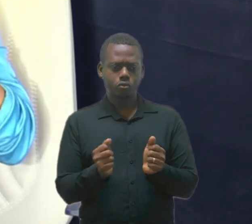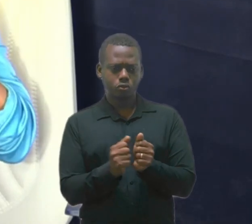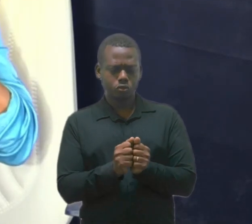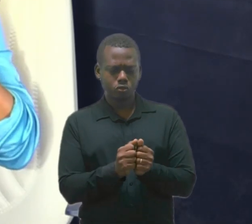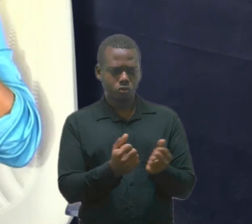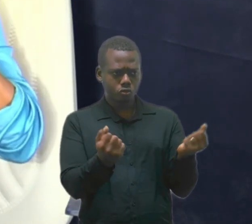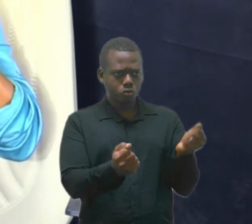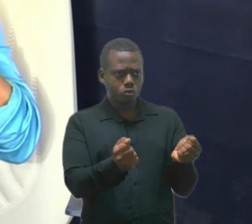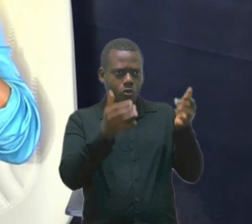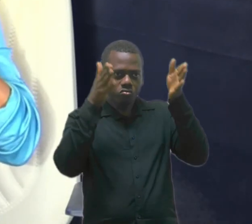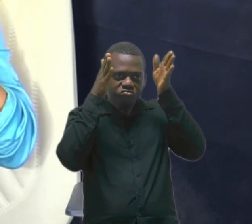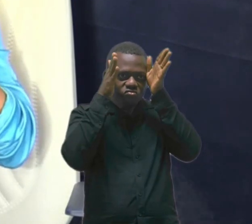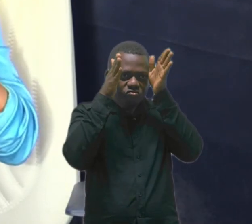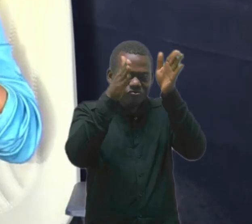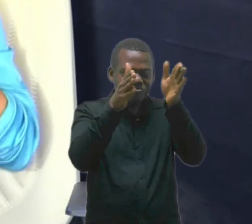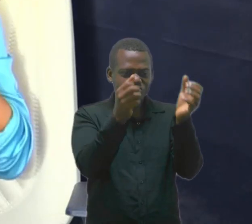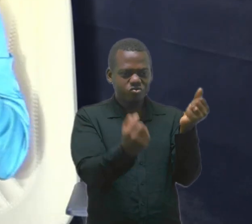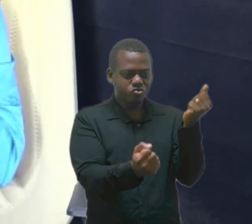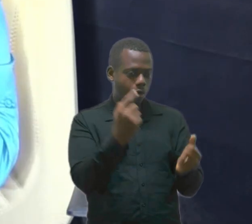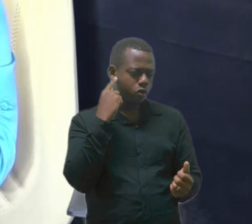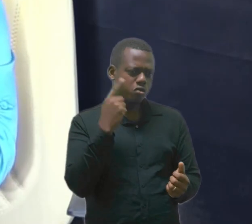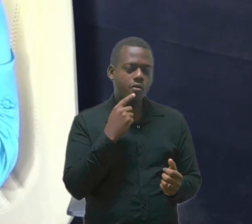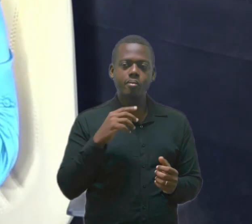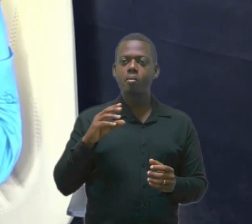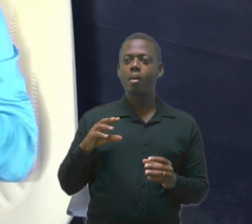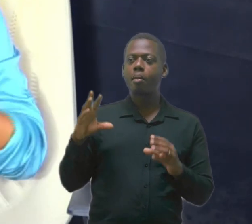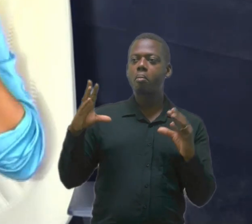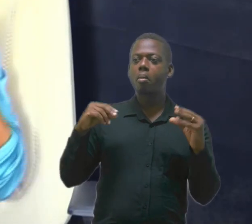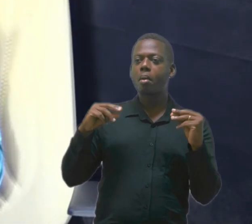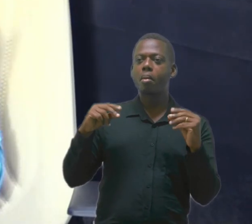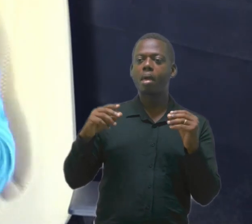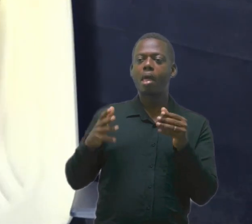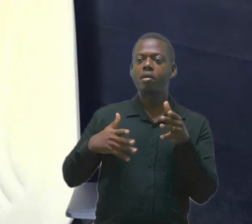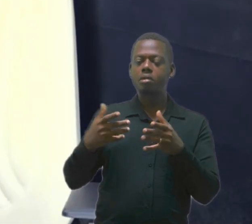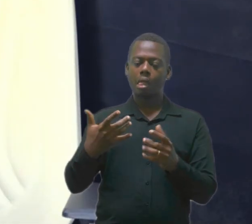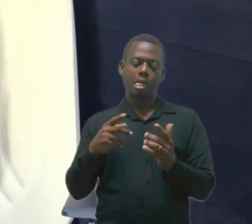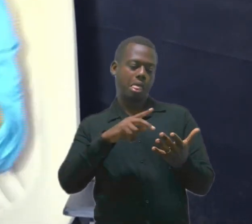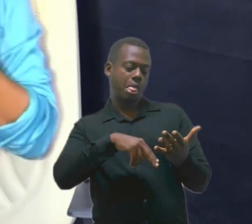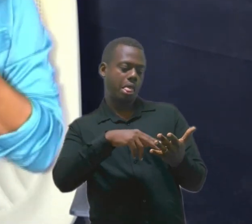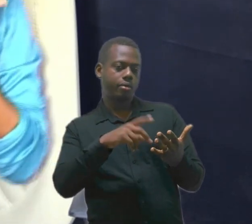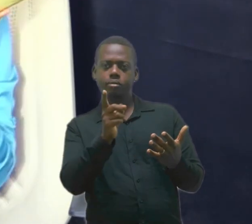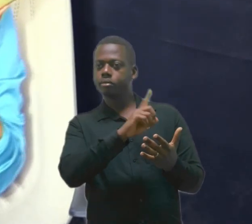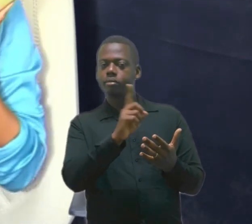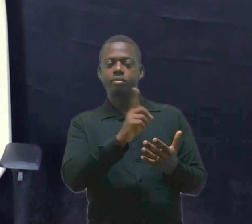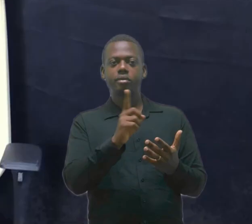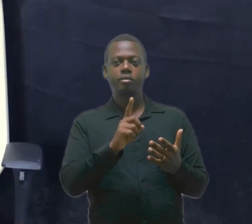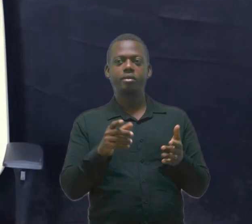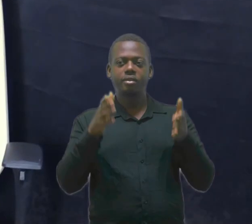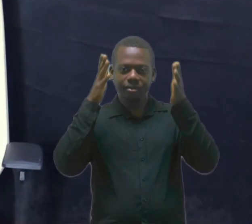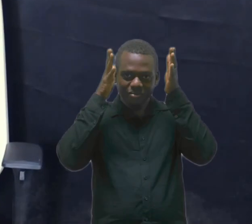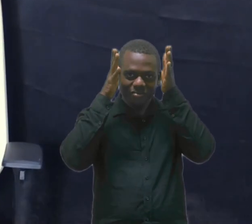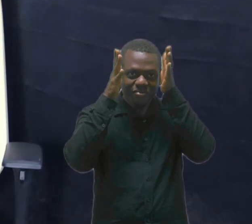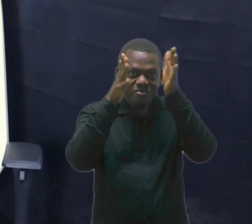dele assim, ele, ó, certinho assim, ó. Ele não fica batendo papo com celular. Com celular, o pessoal está verdade. lá no volante, no